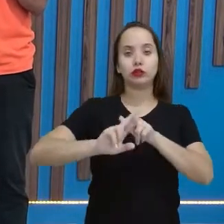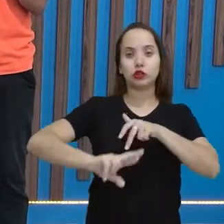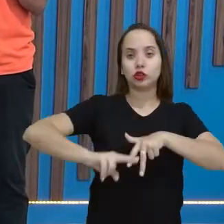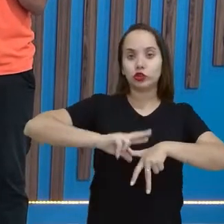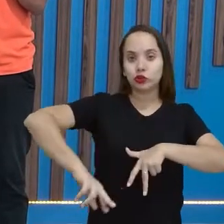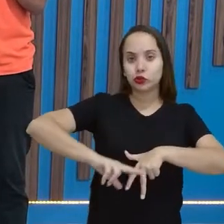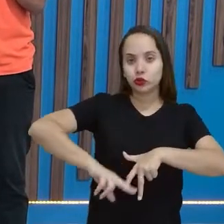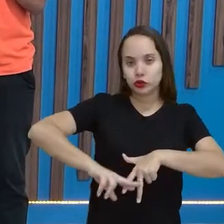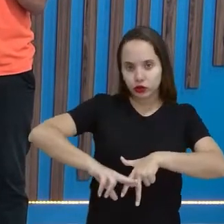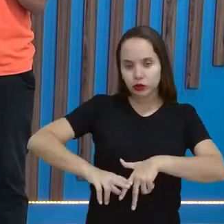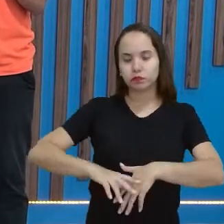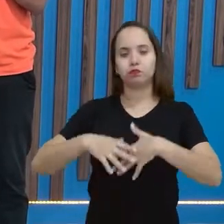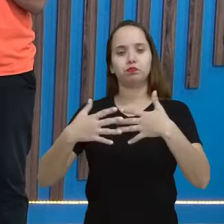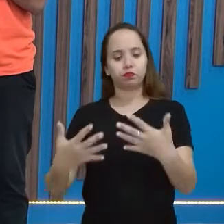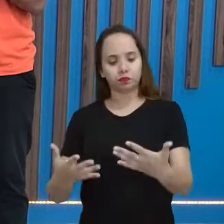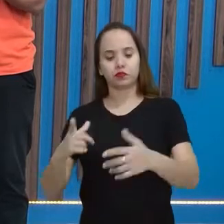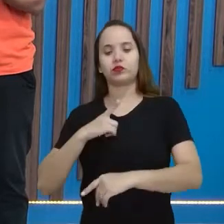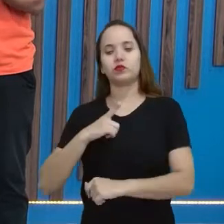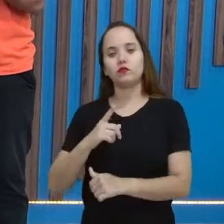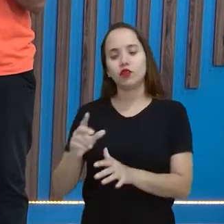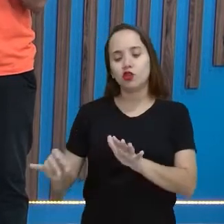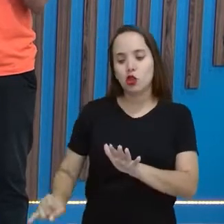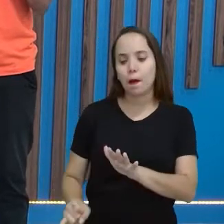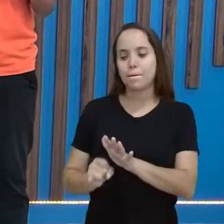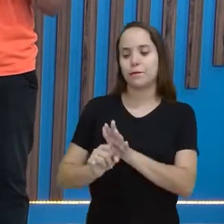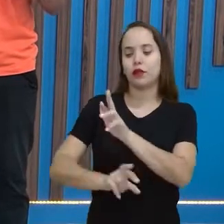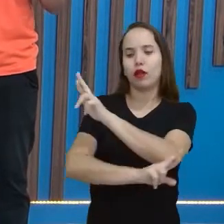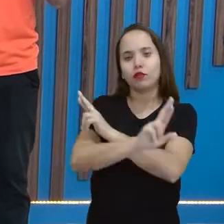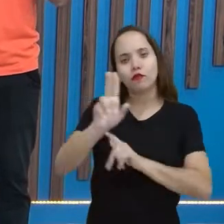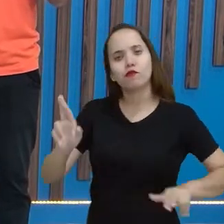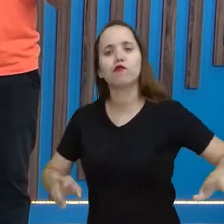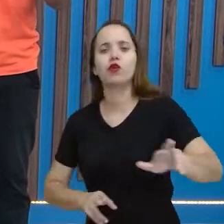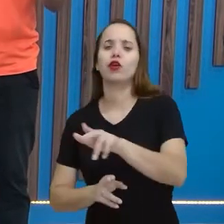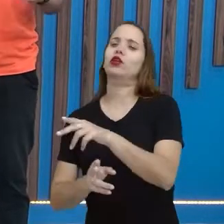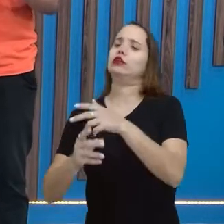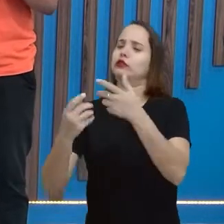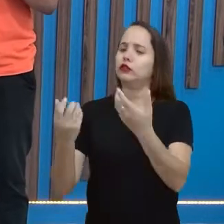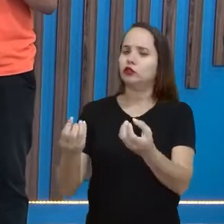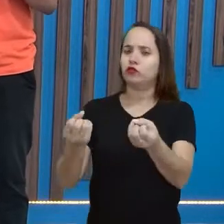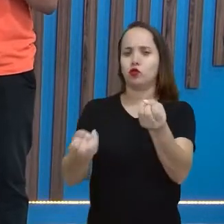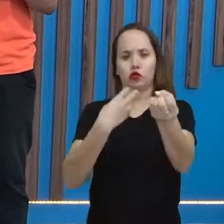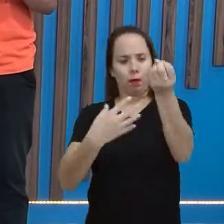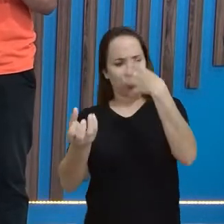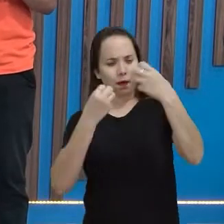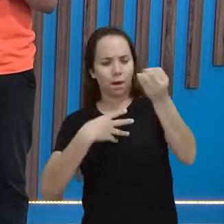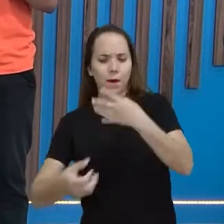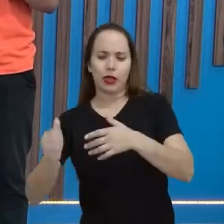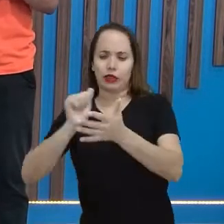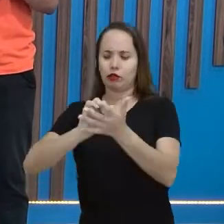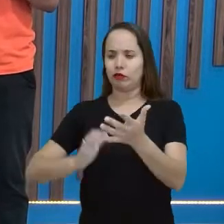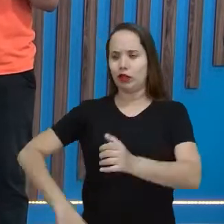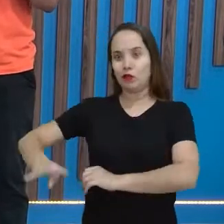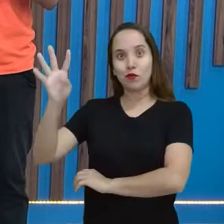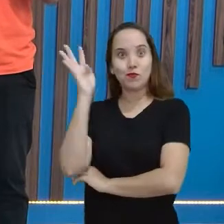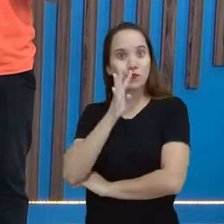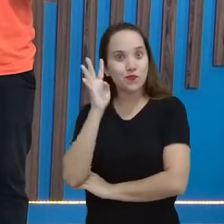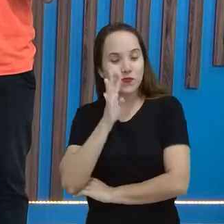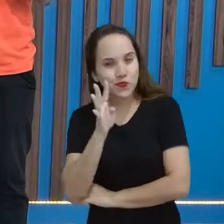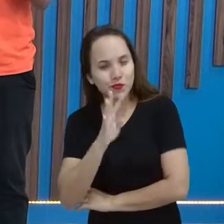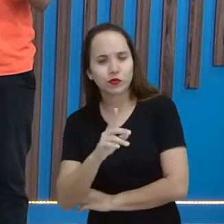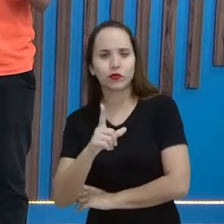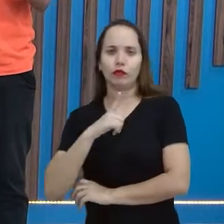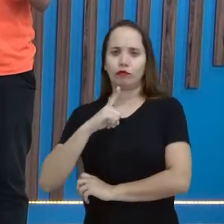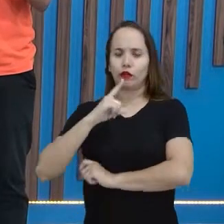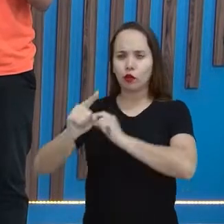aí diferentes identidades e foi o que a gente abordou. Vocês mandaram as atividades pra gente, foi massa, tá? Então, tem qualquer